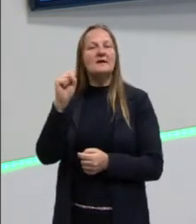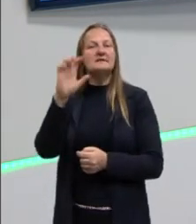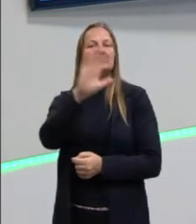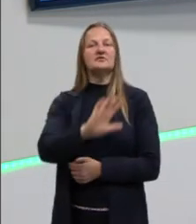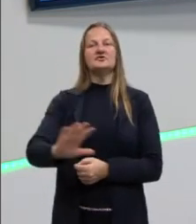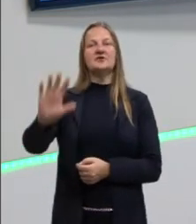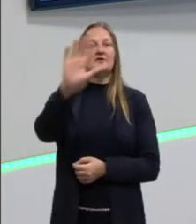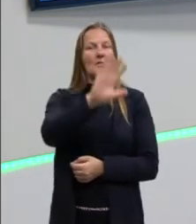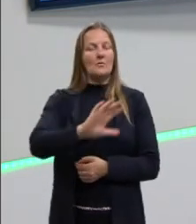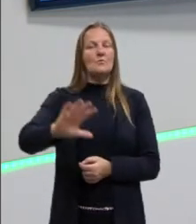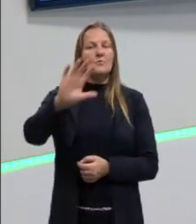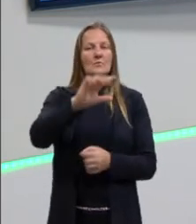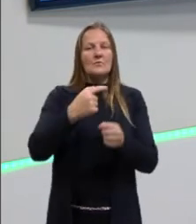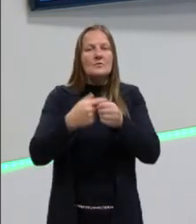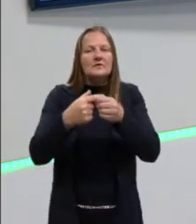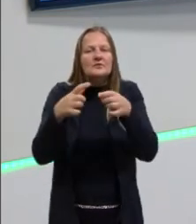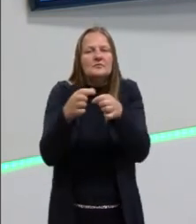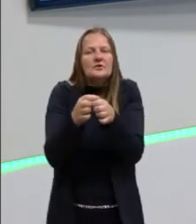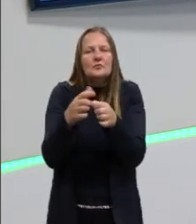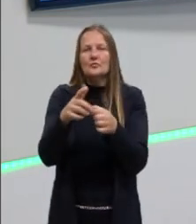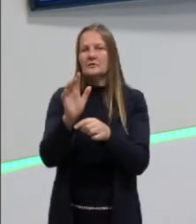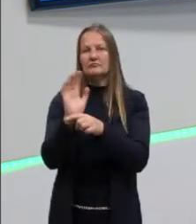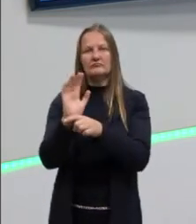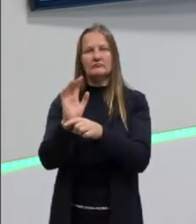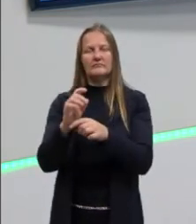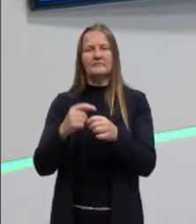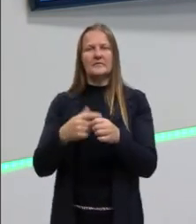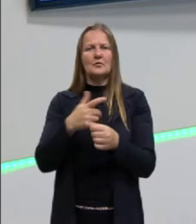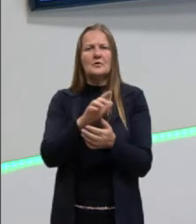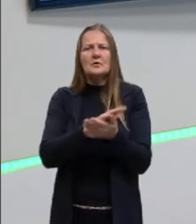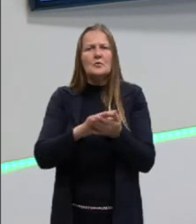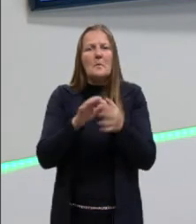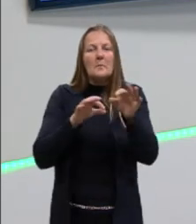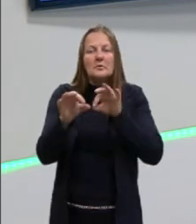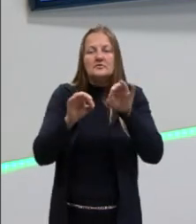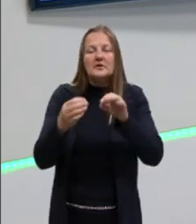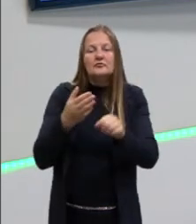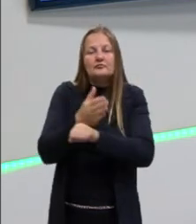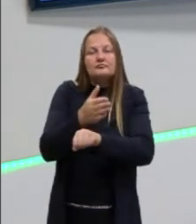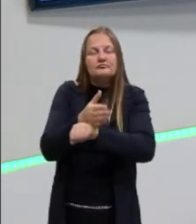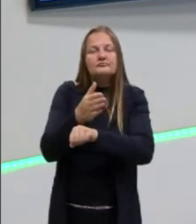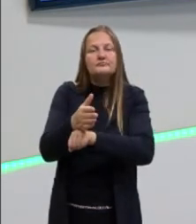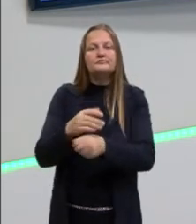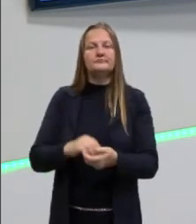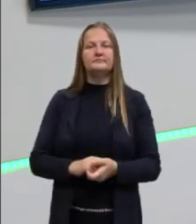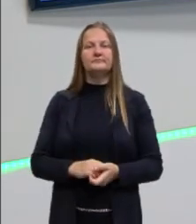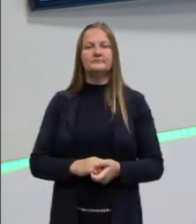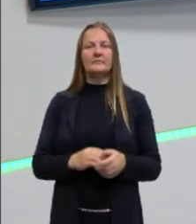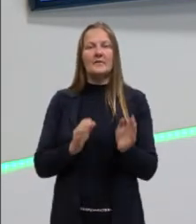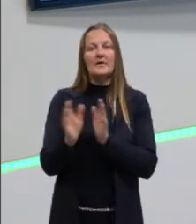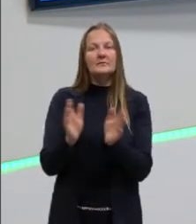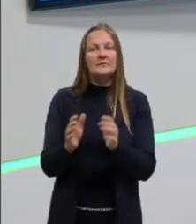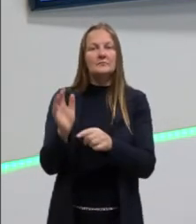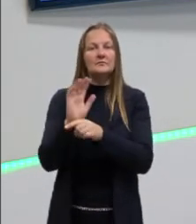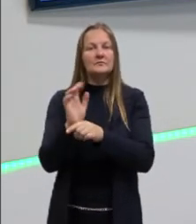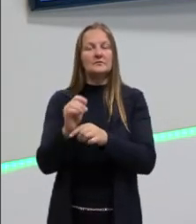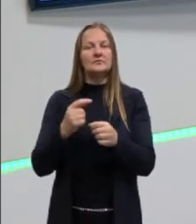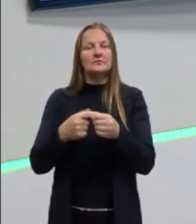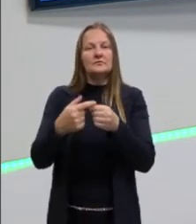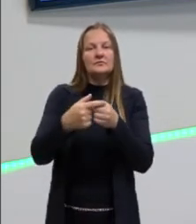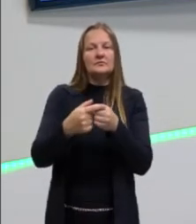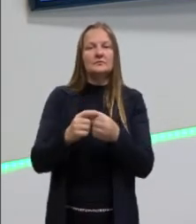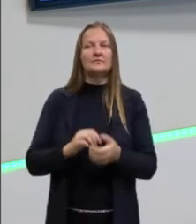de que na cidades pequenininhas não tem cinema e não tem nenhum projeto para que essas pessoas essa cidade tenham acesso ao cinema de outras